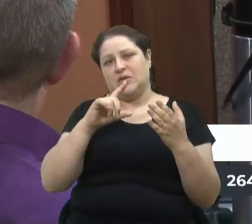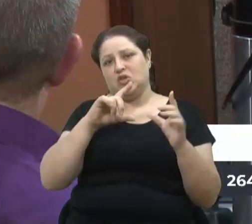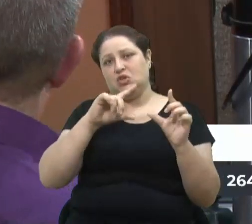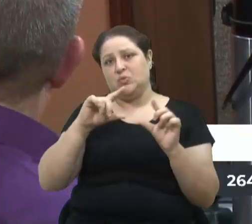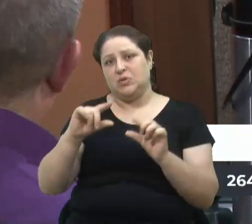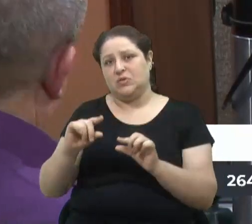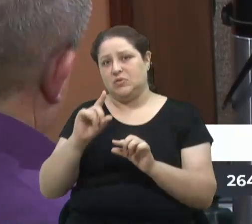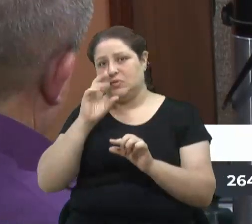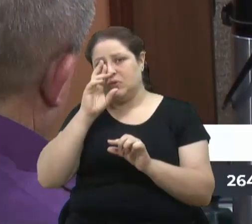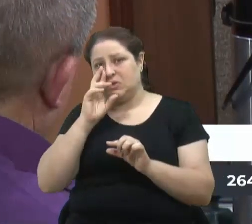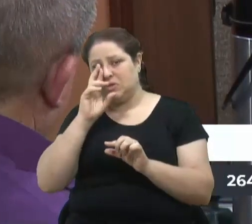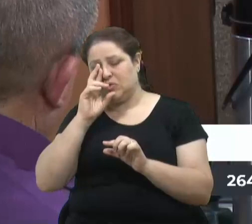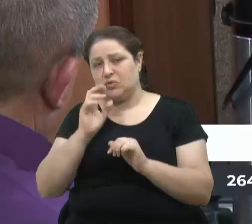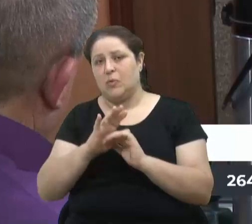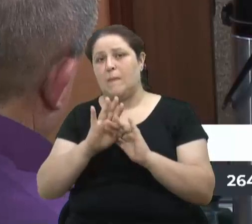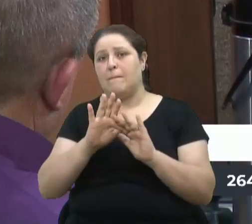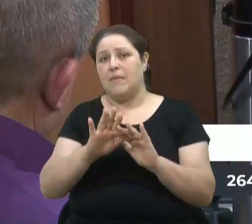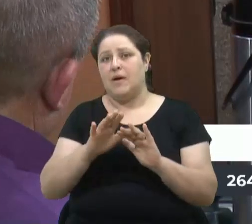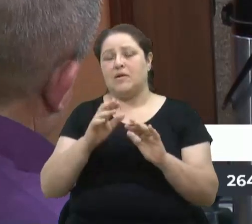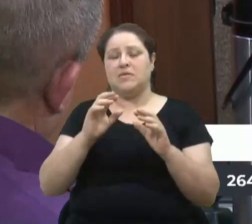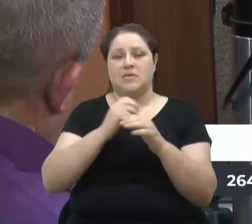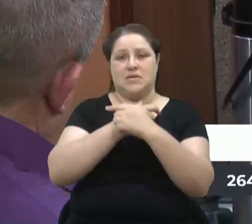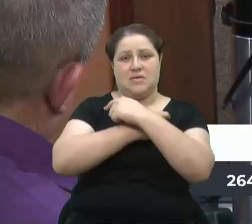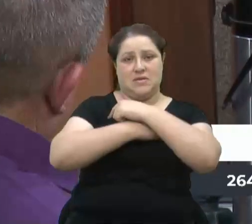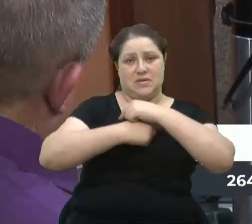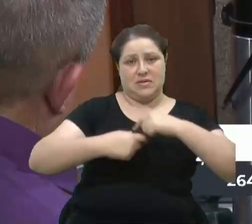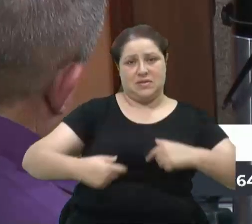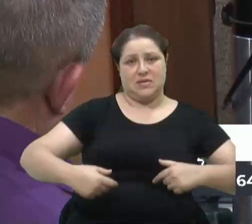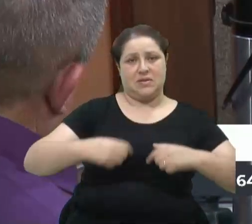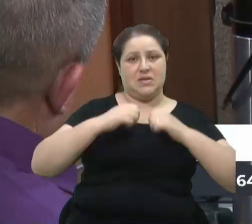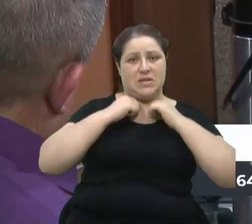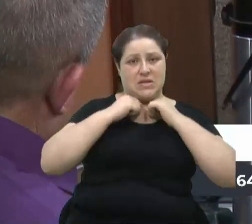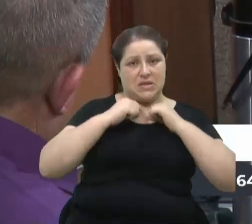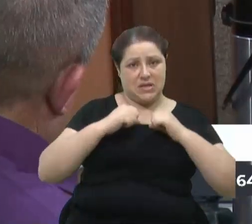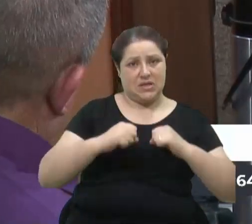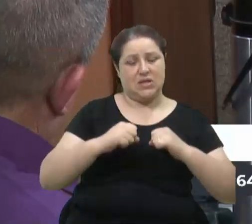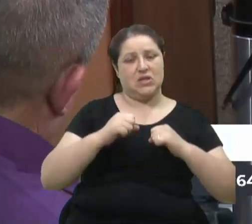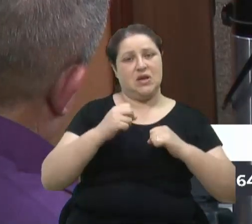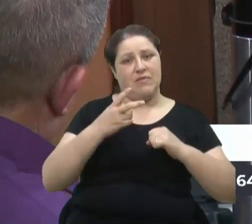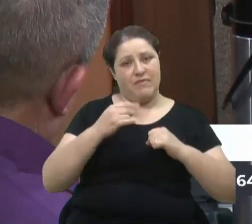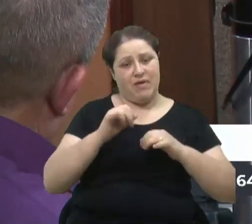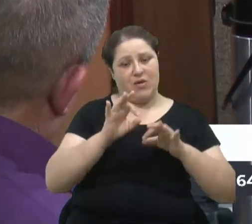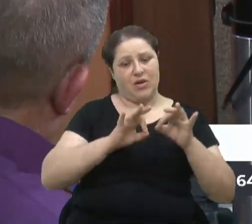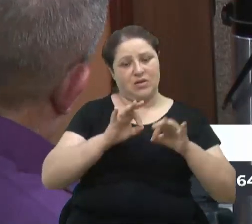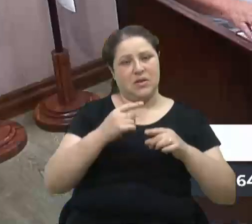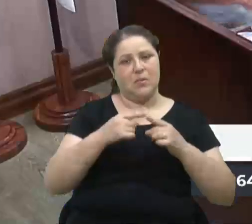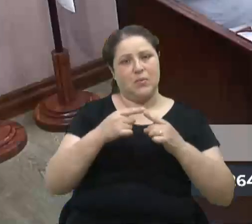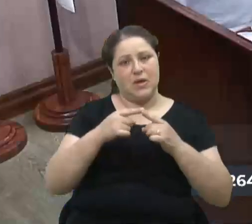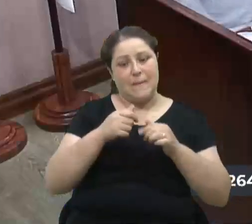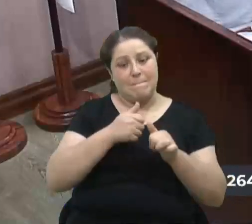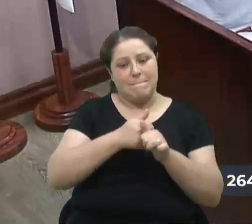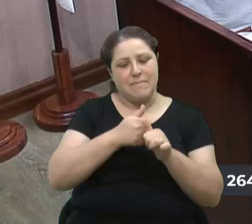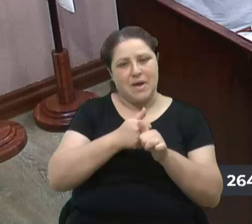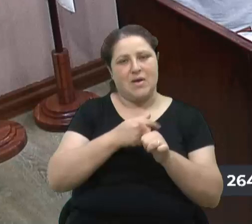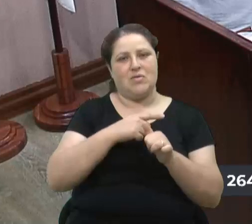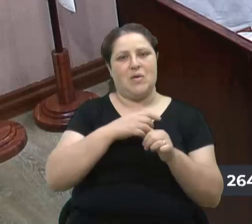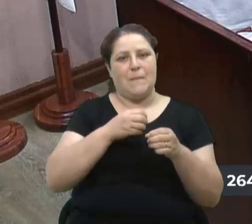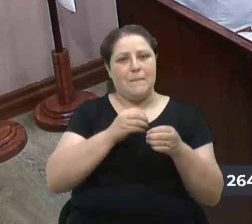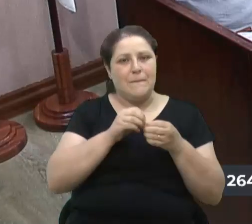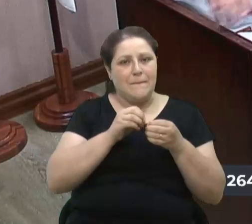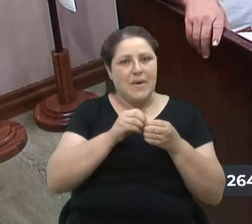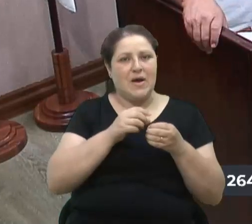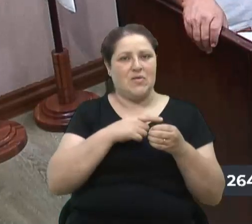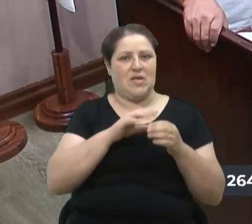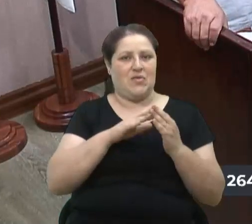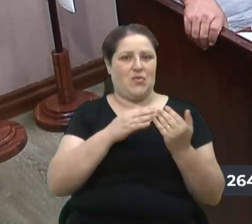está, vamos dizer, providenciando, porque é uma região também que tem escolas por perto, é uma região importante. Obrigado. Obrigado, vereador Gil. Sua parte,